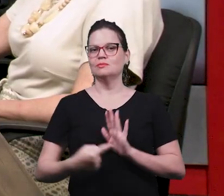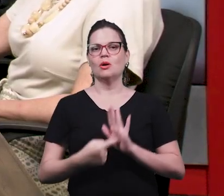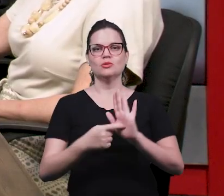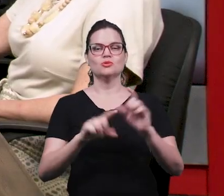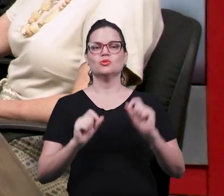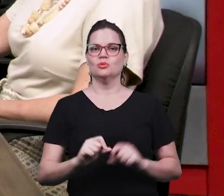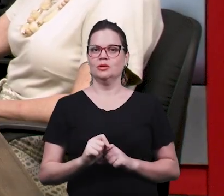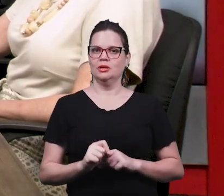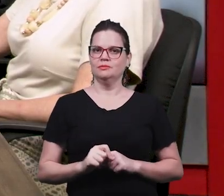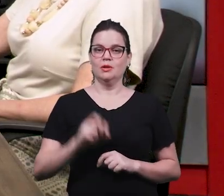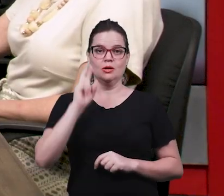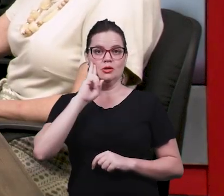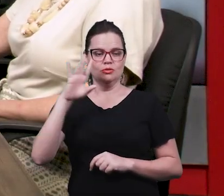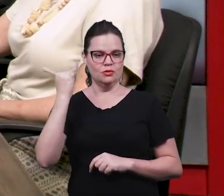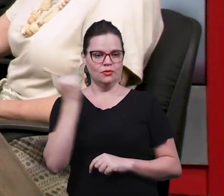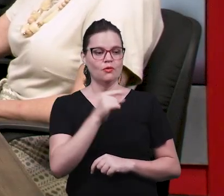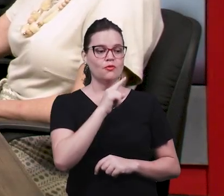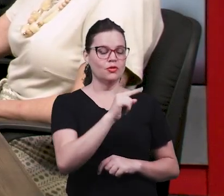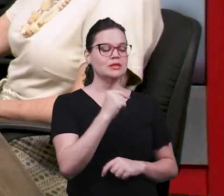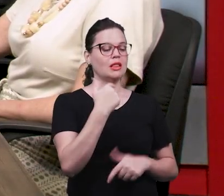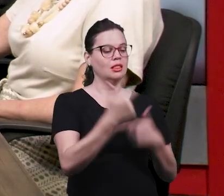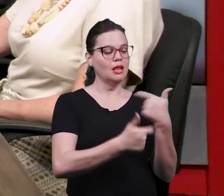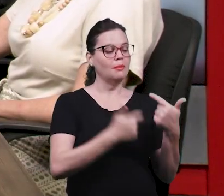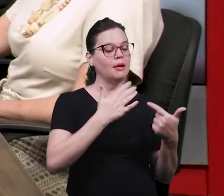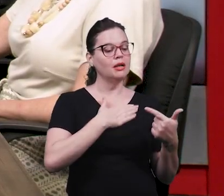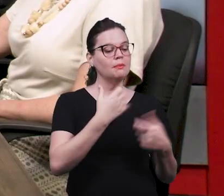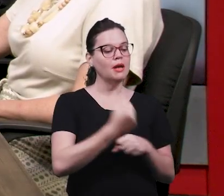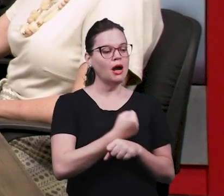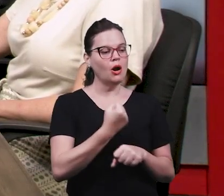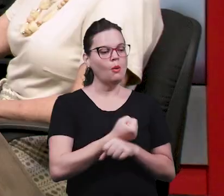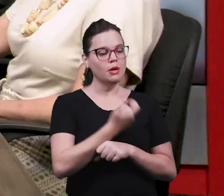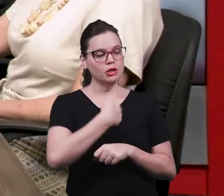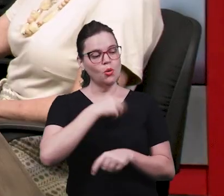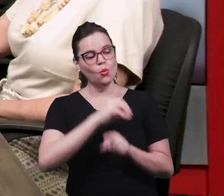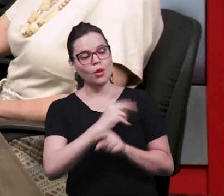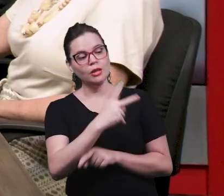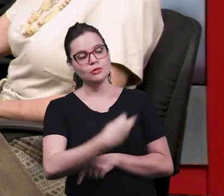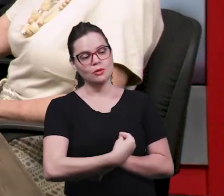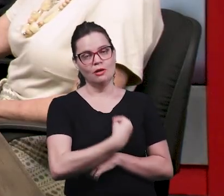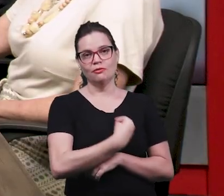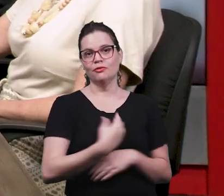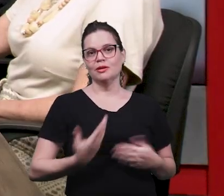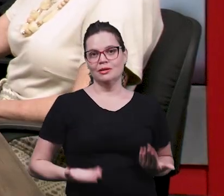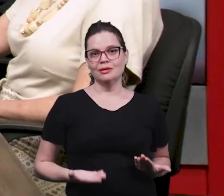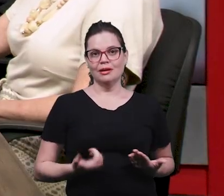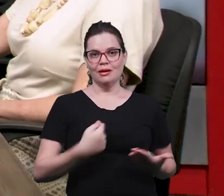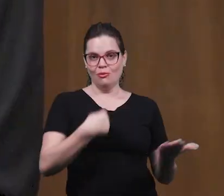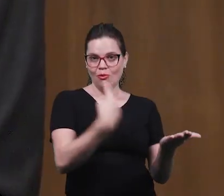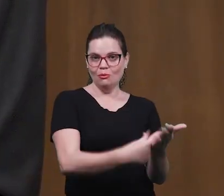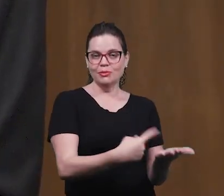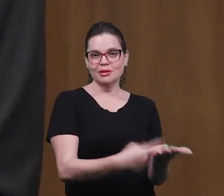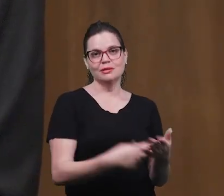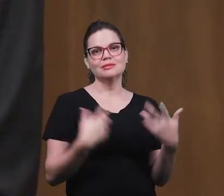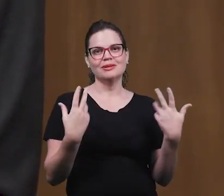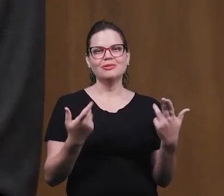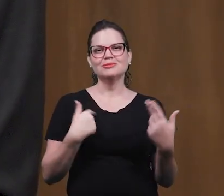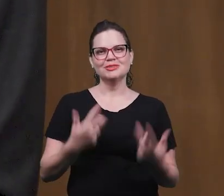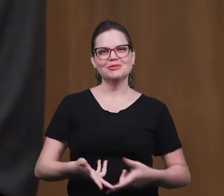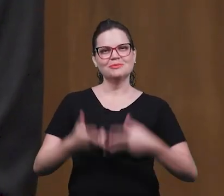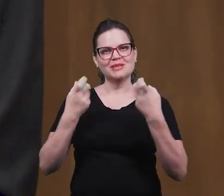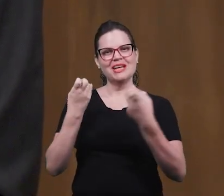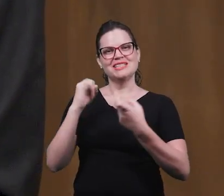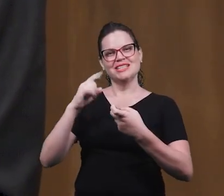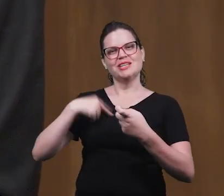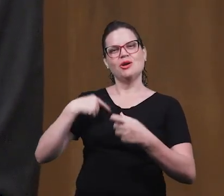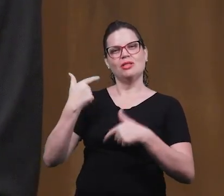conta mesmo, né? O Senhor toma conta. E eu tive assim experiências assim maravilhosas na minha carreira, do Senhor ir abrindo portas,